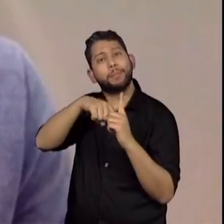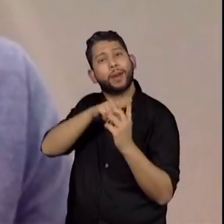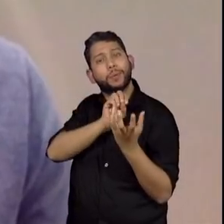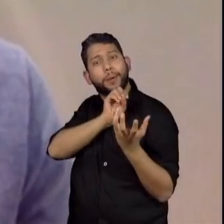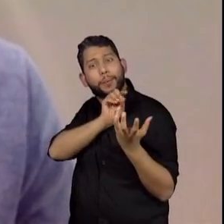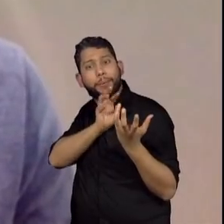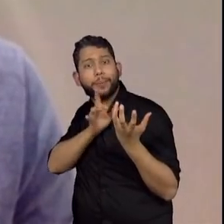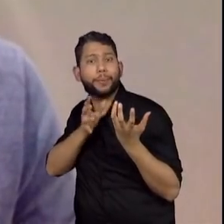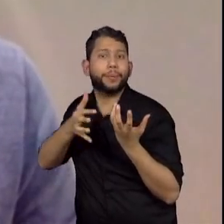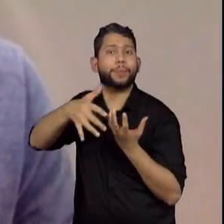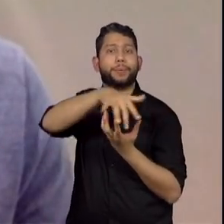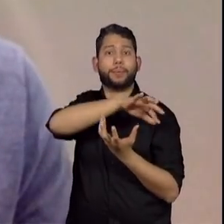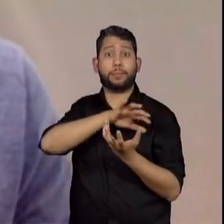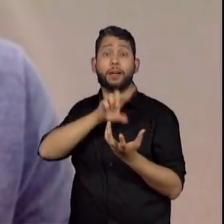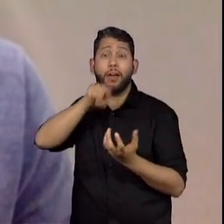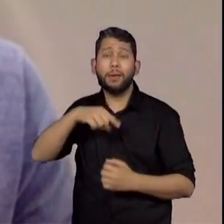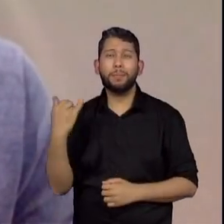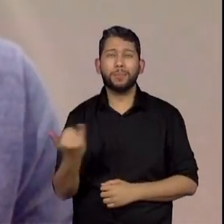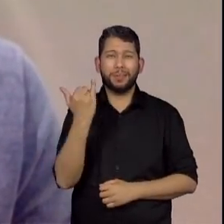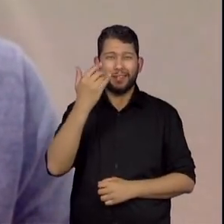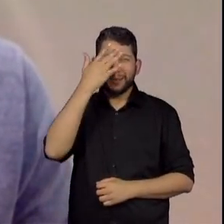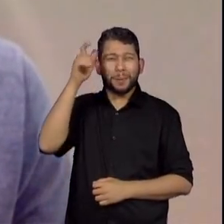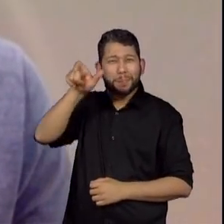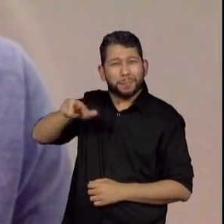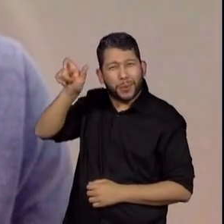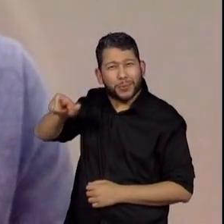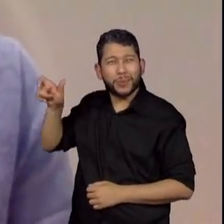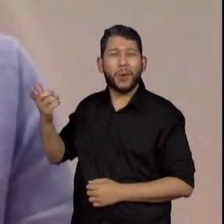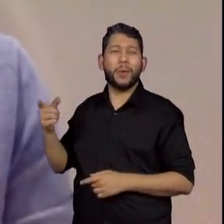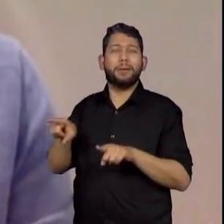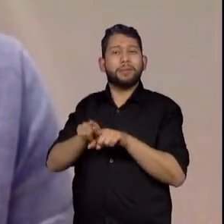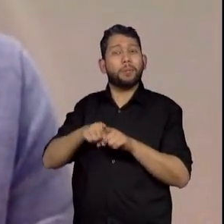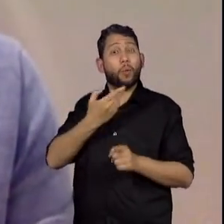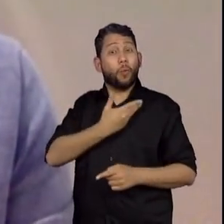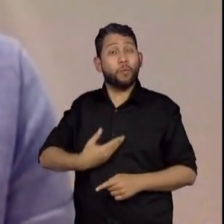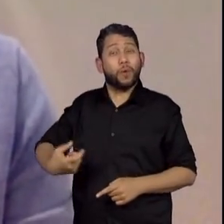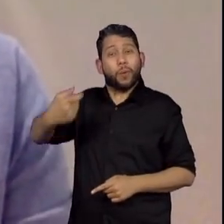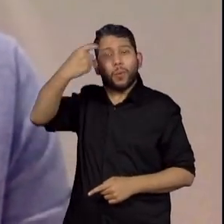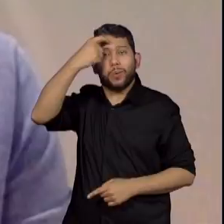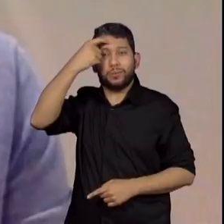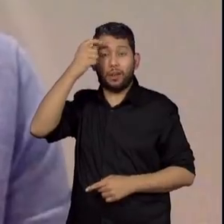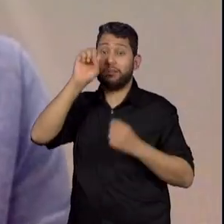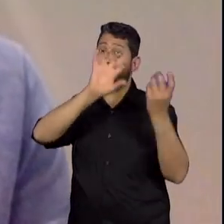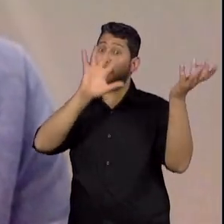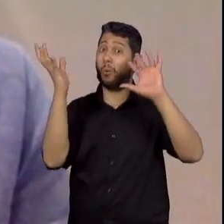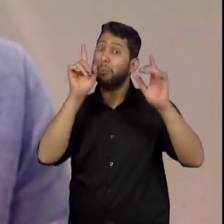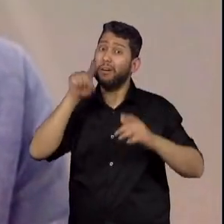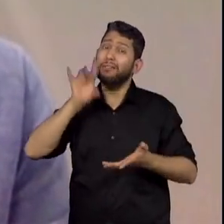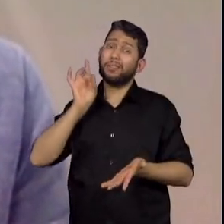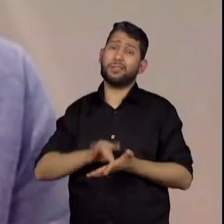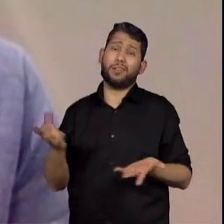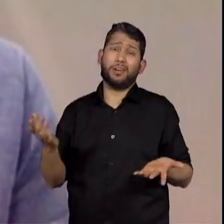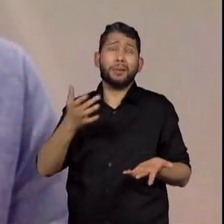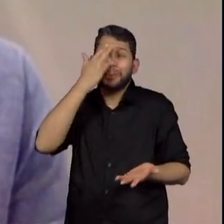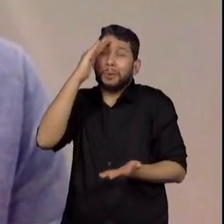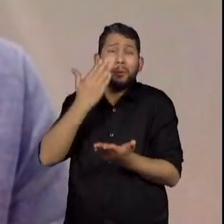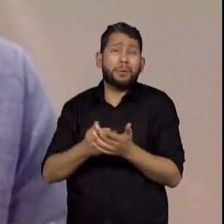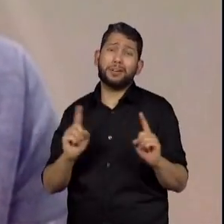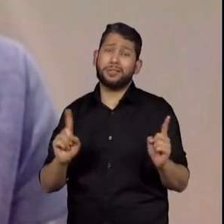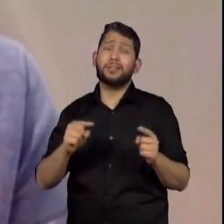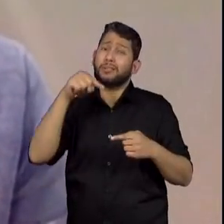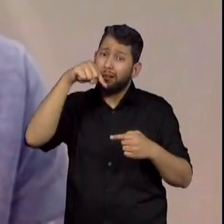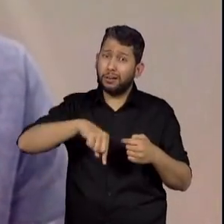a população e o poder público de que a mudança do clima é real e ela já está acontecendo na América do